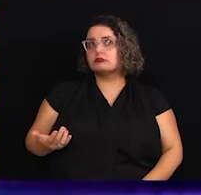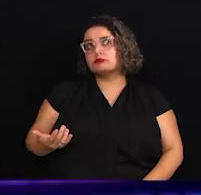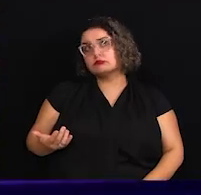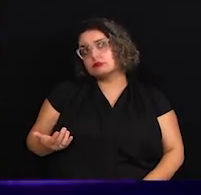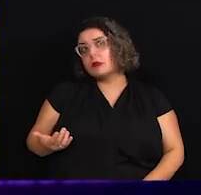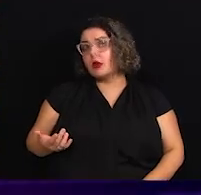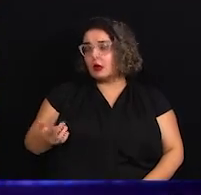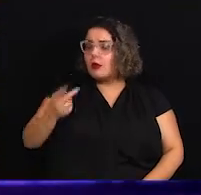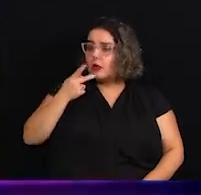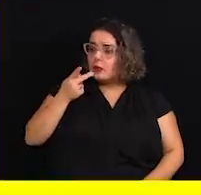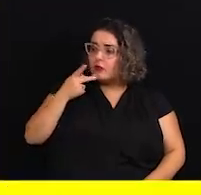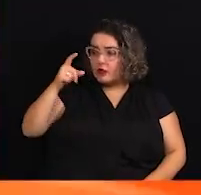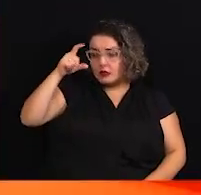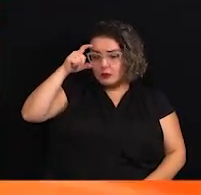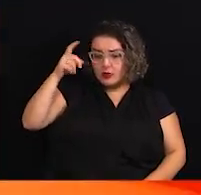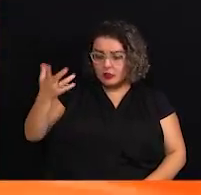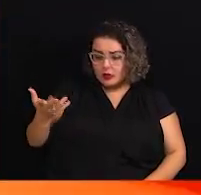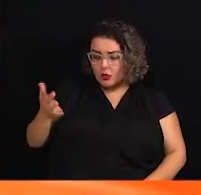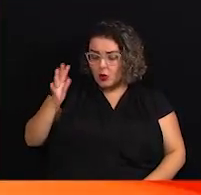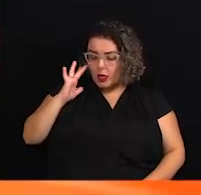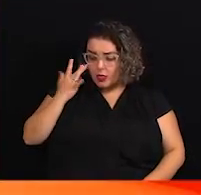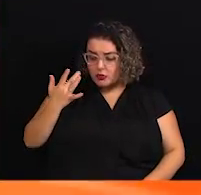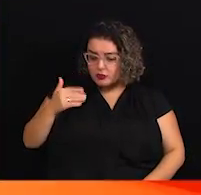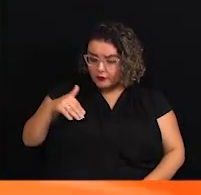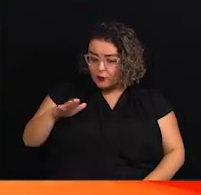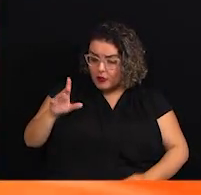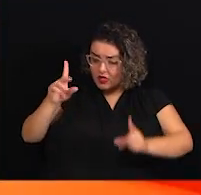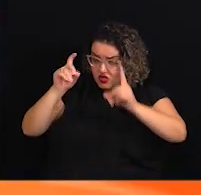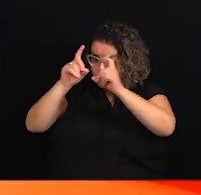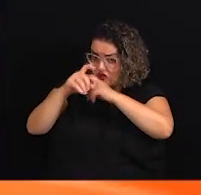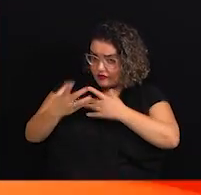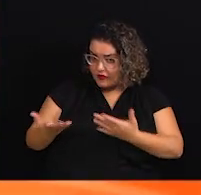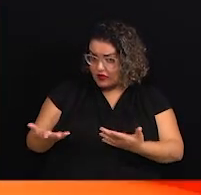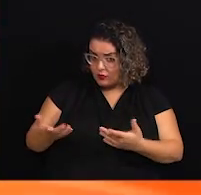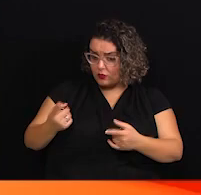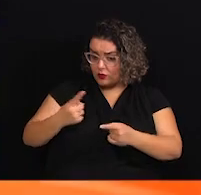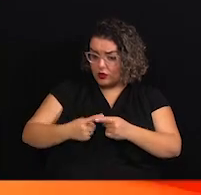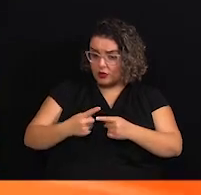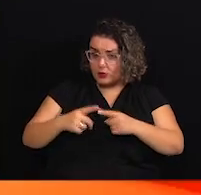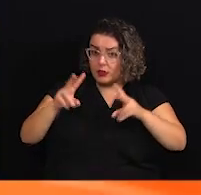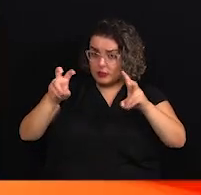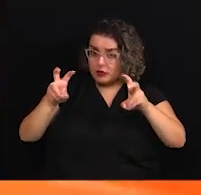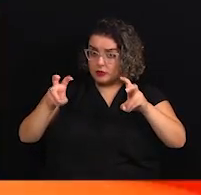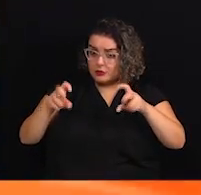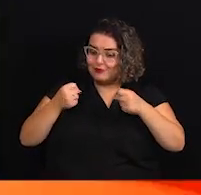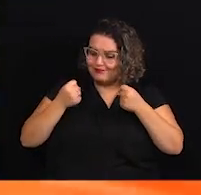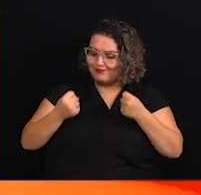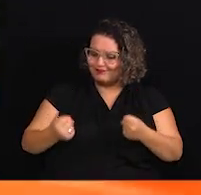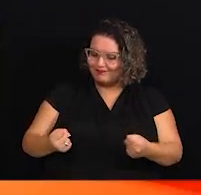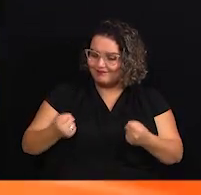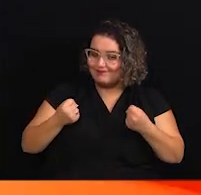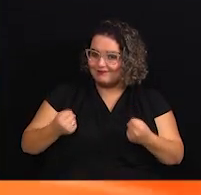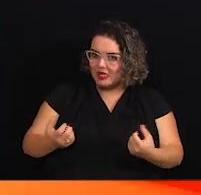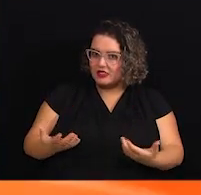Como eu falei, Michel, eu acho que foi mais difícil, por causa que o tema é realmente muito árido, né?